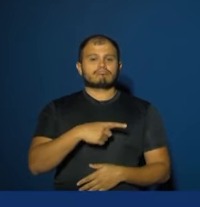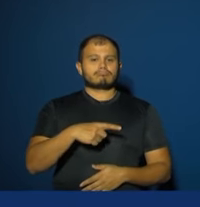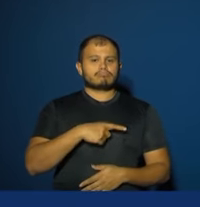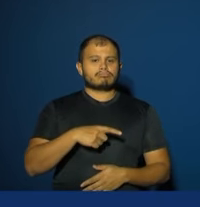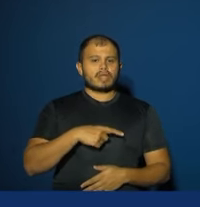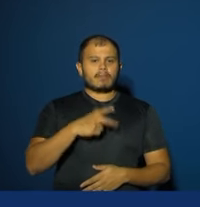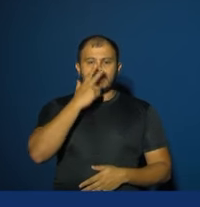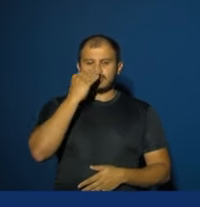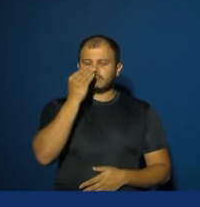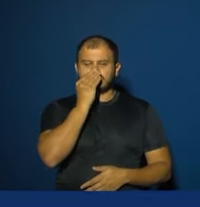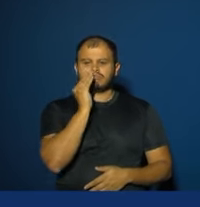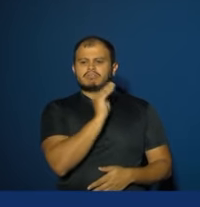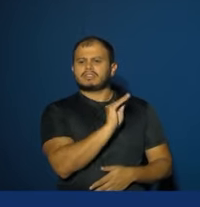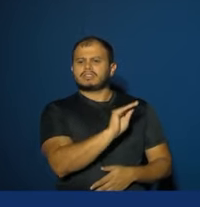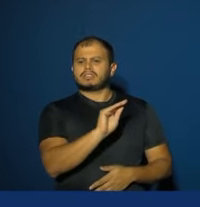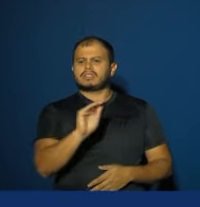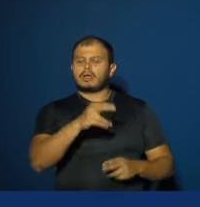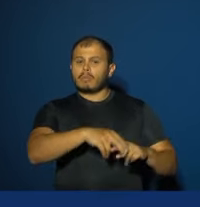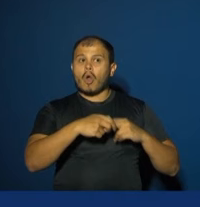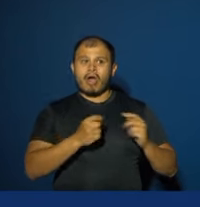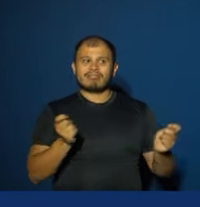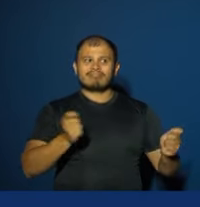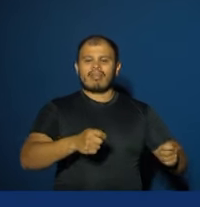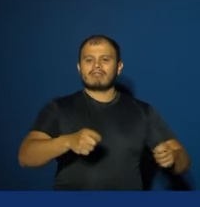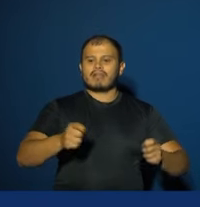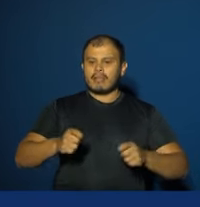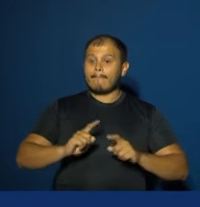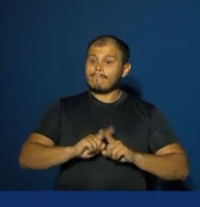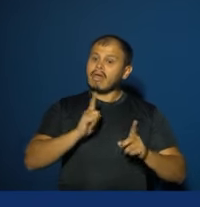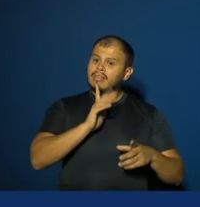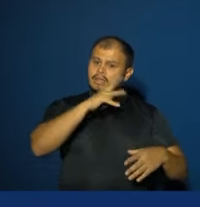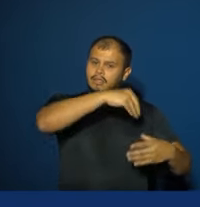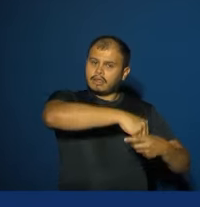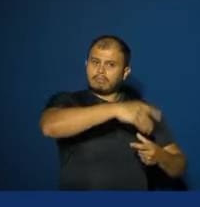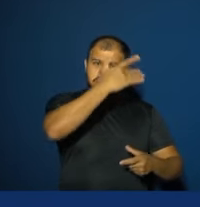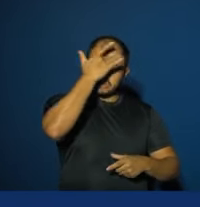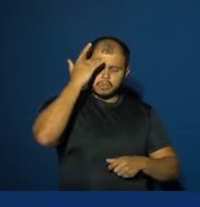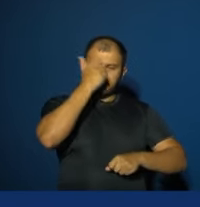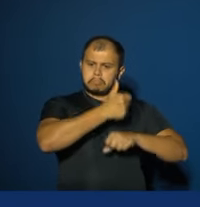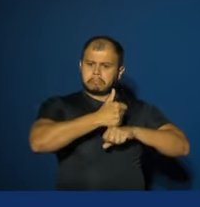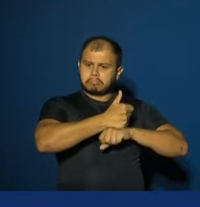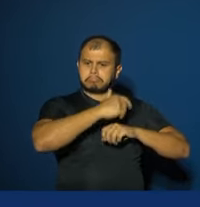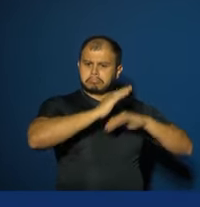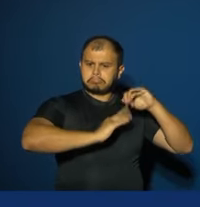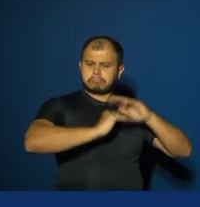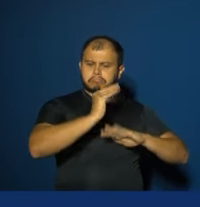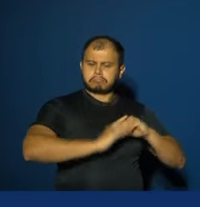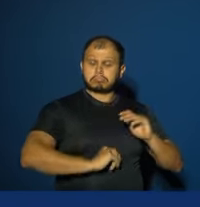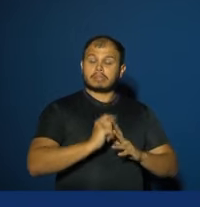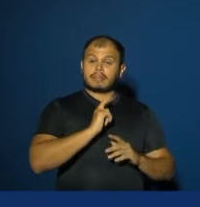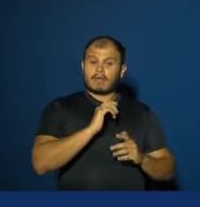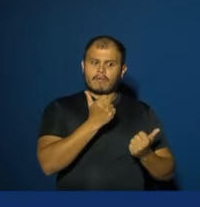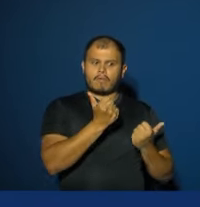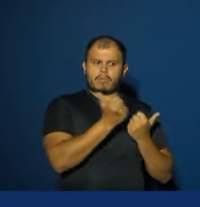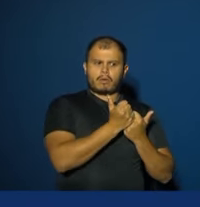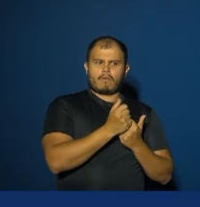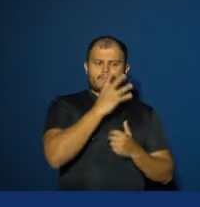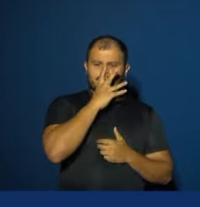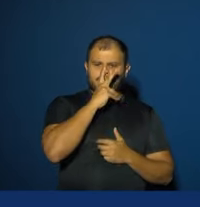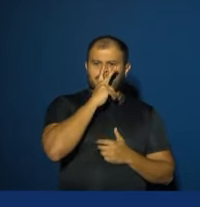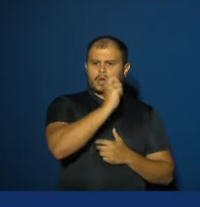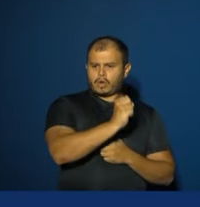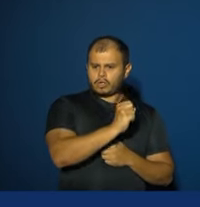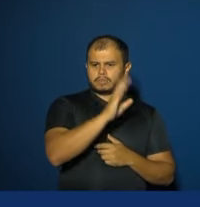ele é desprezado né pela sua capacidade mas tem pessoas muito qualificadas né então a gente teve um apoio muito grande de de